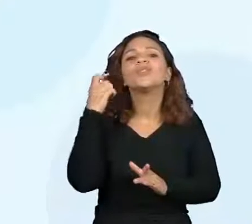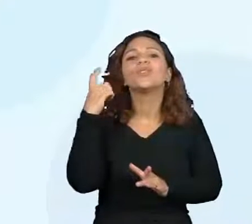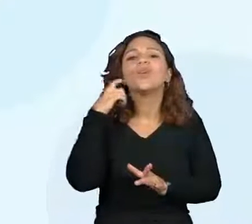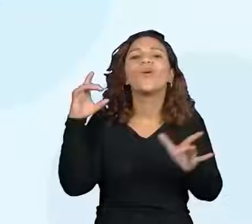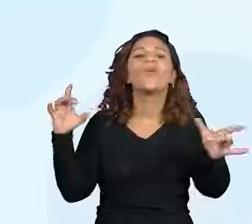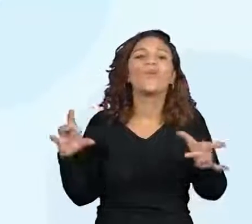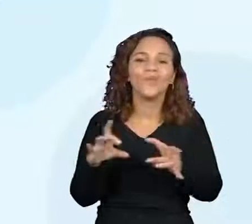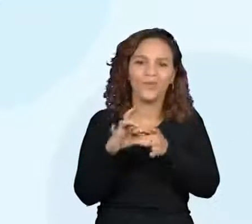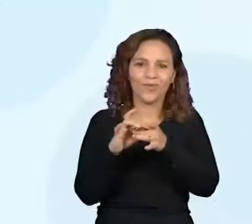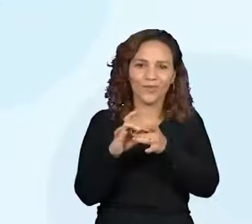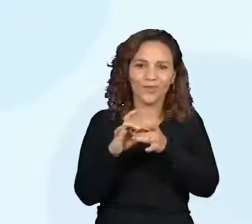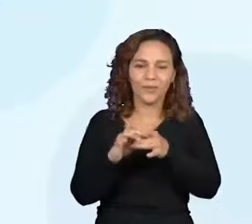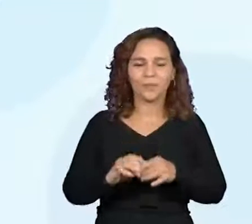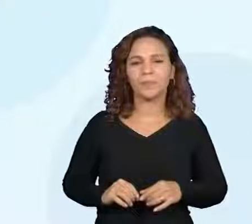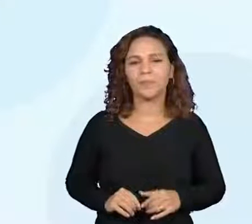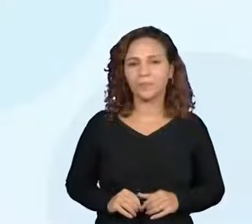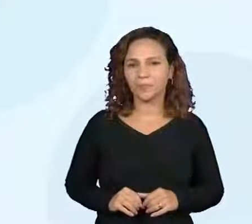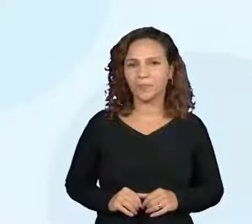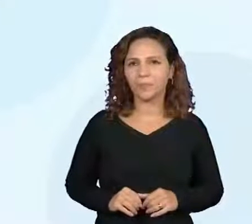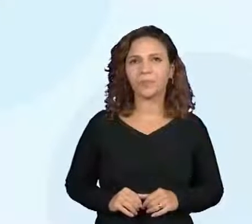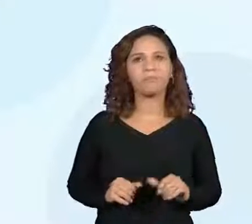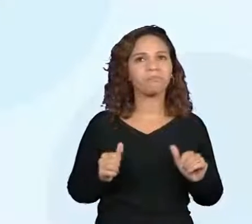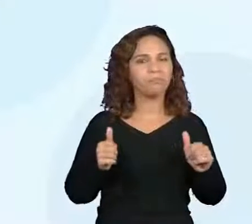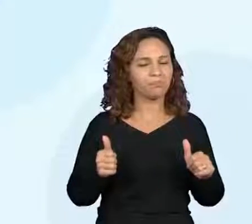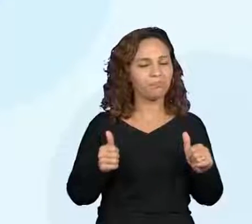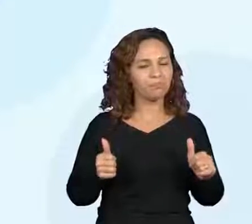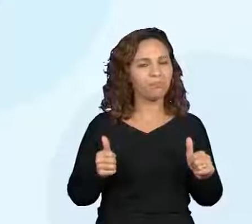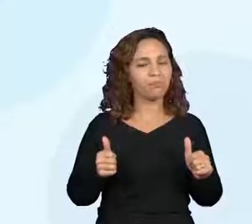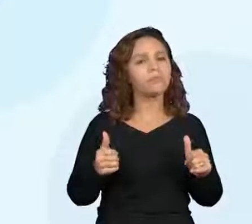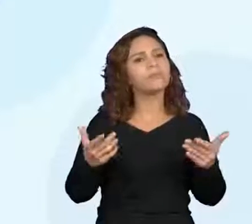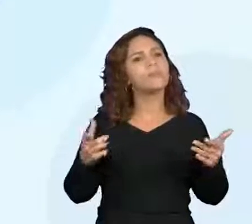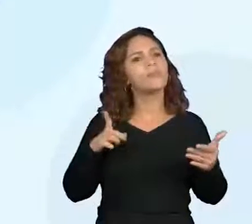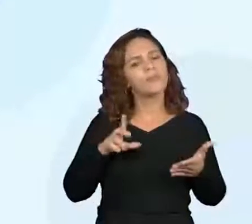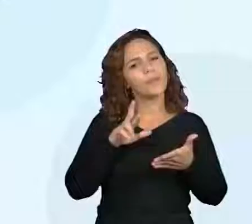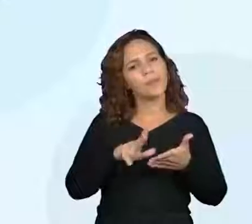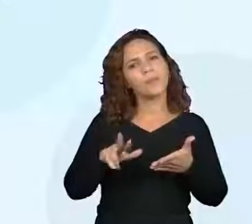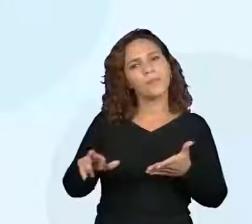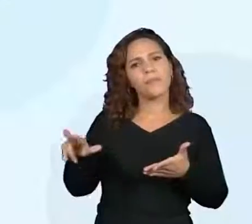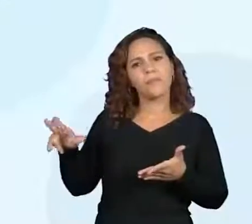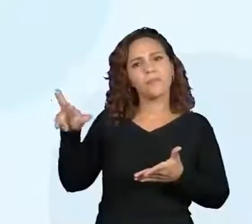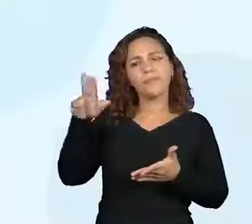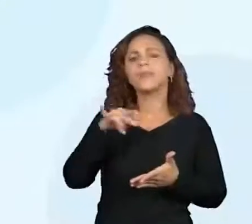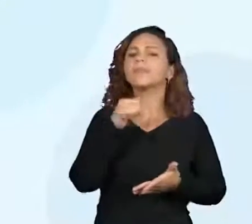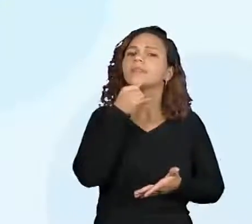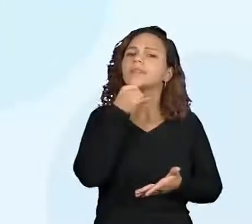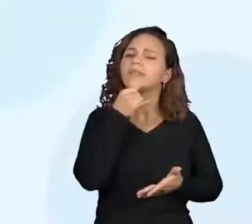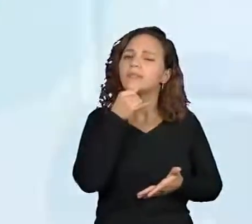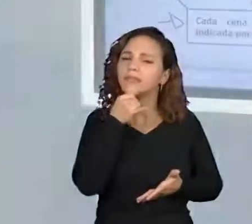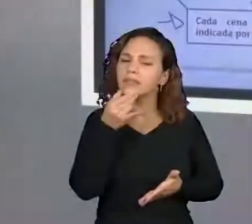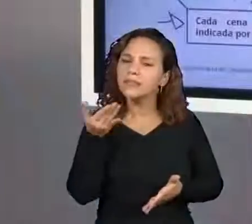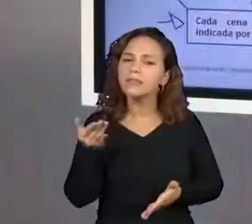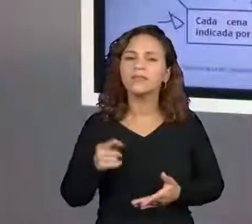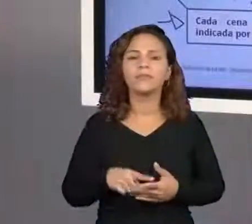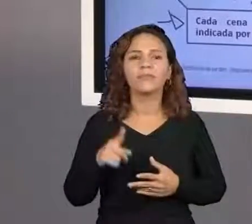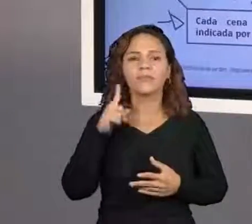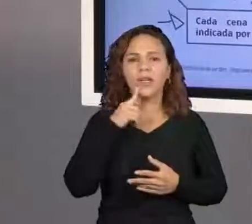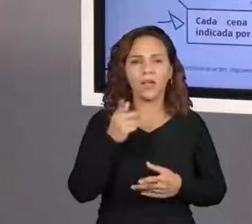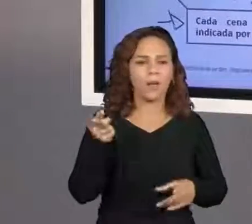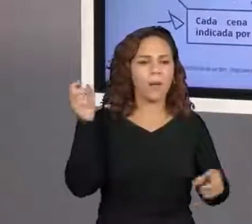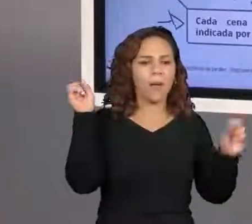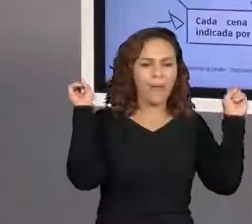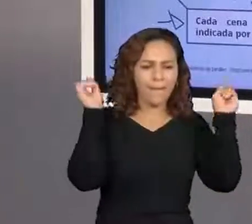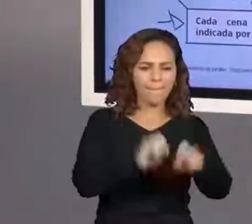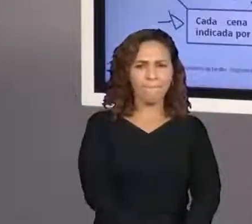de um som. Muito bem, então tem diversas aí. Então a gente deu o exemplo aí do boom, o barulho de uma